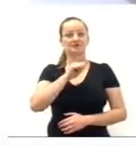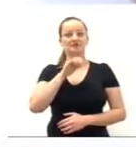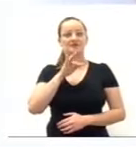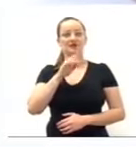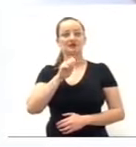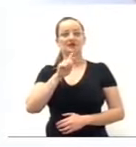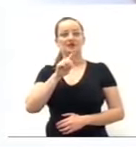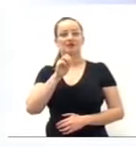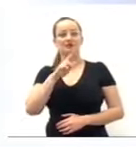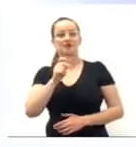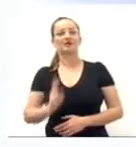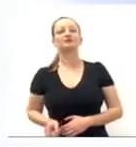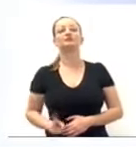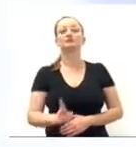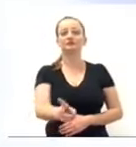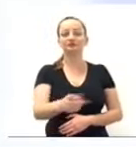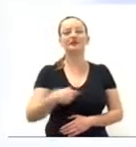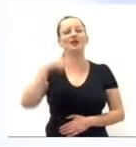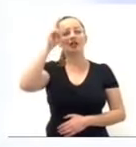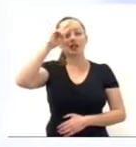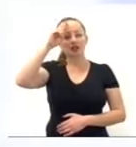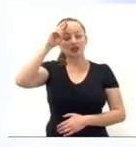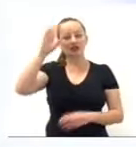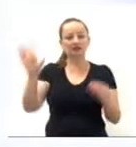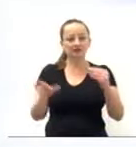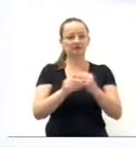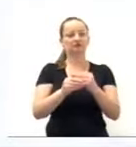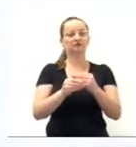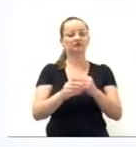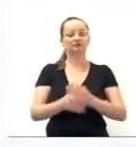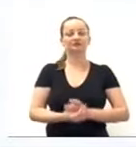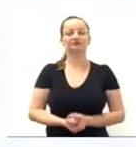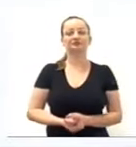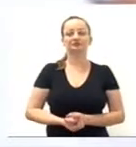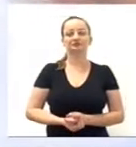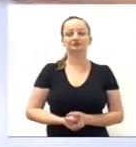Hipotenusa, cateto, né, mais cateto.